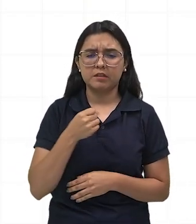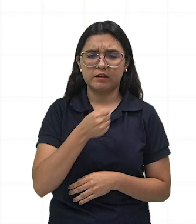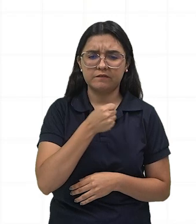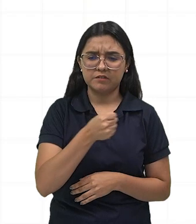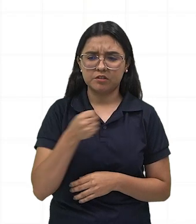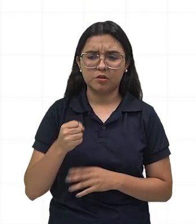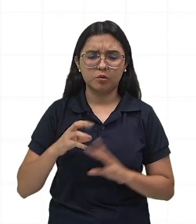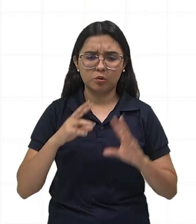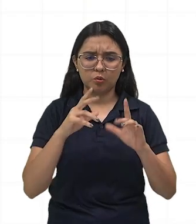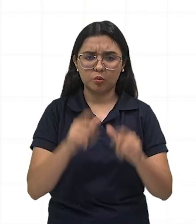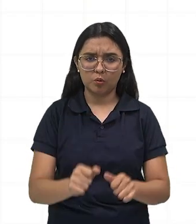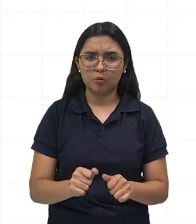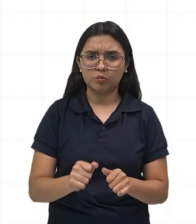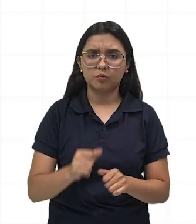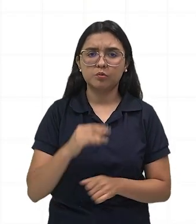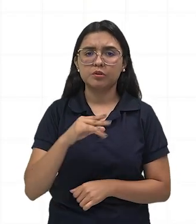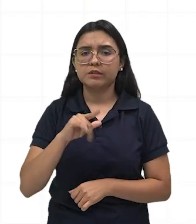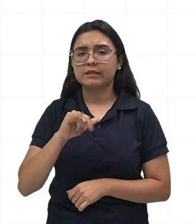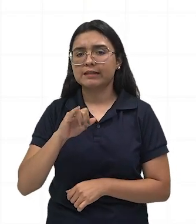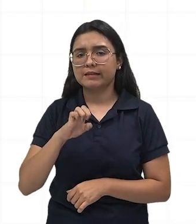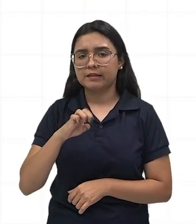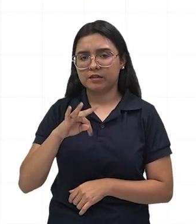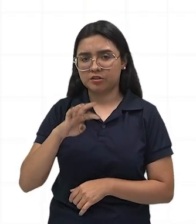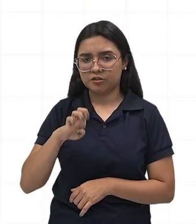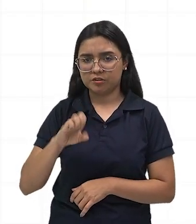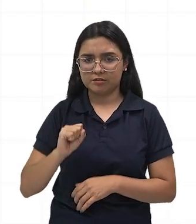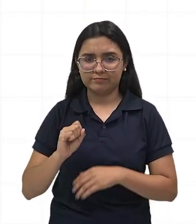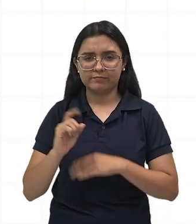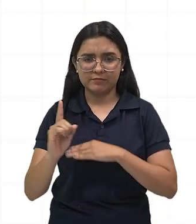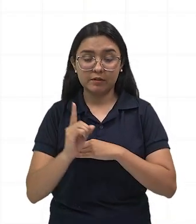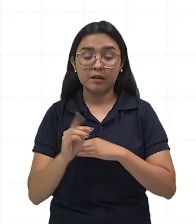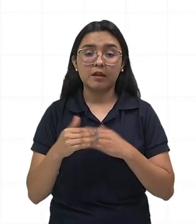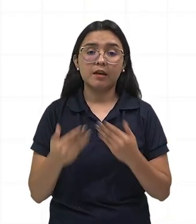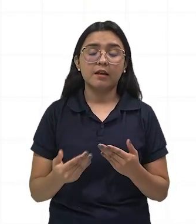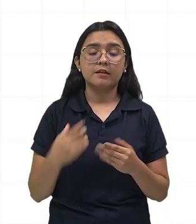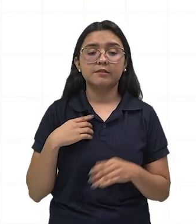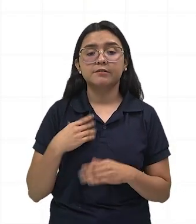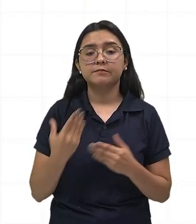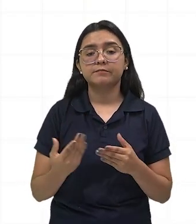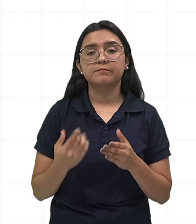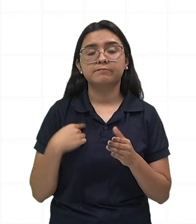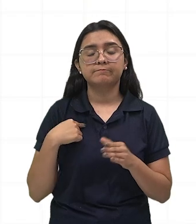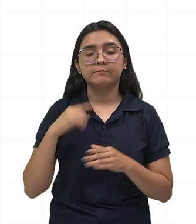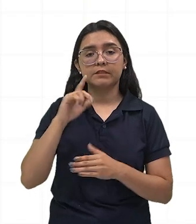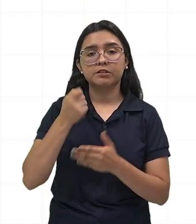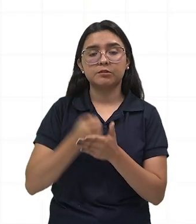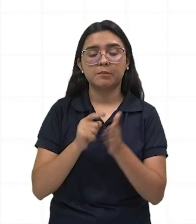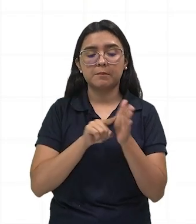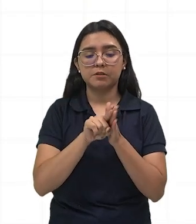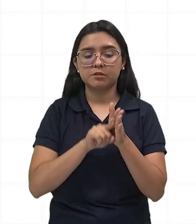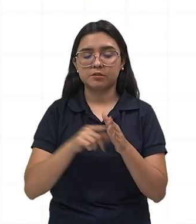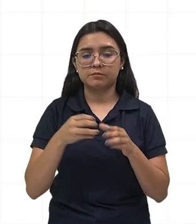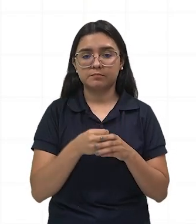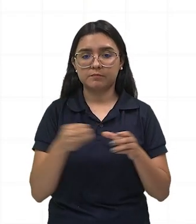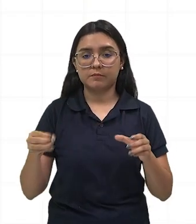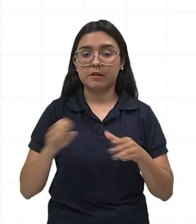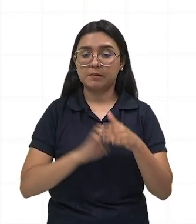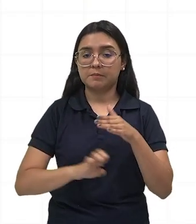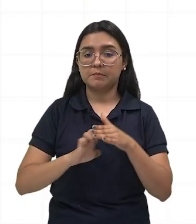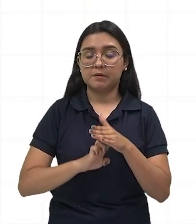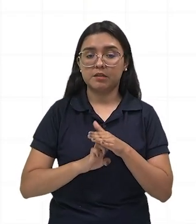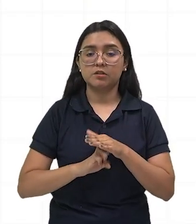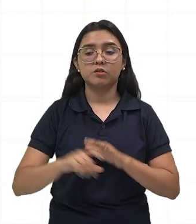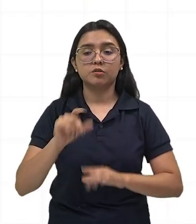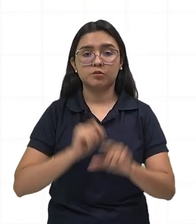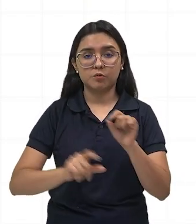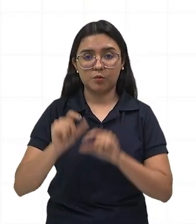todos os clientes que compraram um produto, eles optam por uma pesquisa amostral, A empresa seleciona aleatoriamente, nós